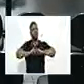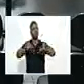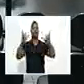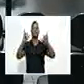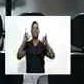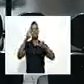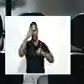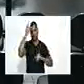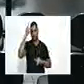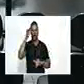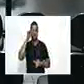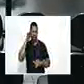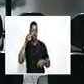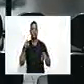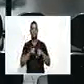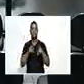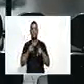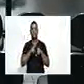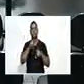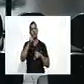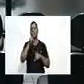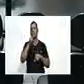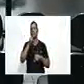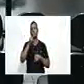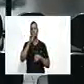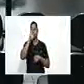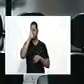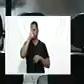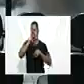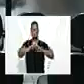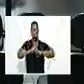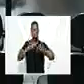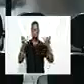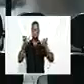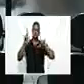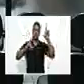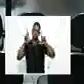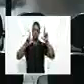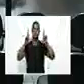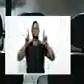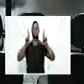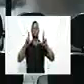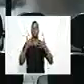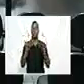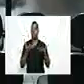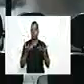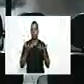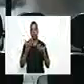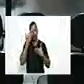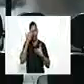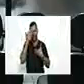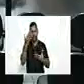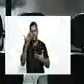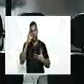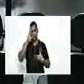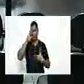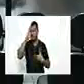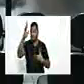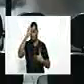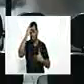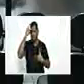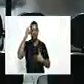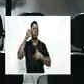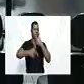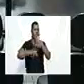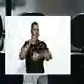ouvintes mas vocês são O Elo direto com com com a população eu queria agradecer principalmente o pessoal que trabalha com a